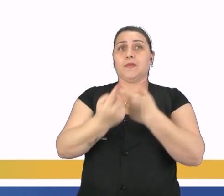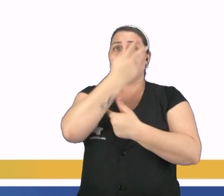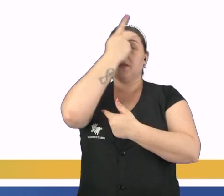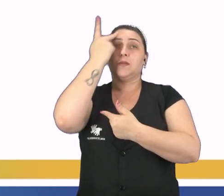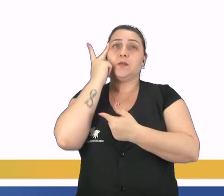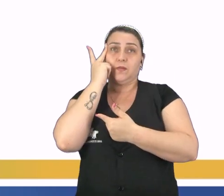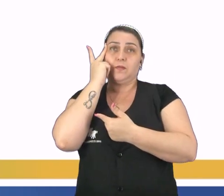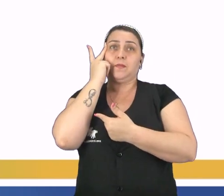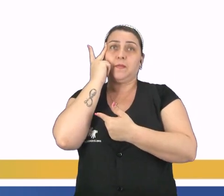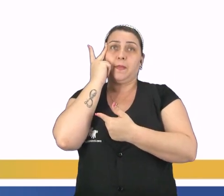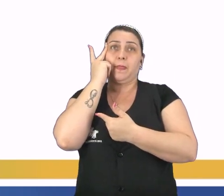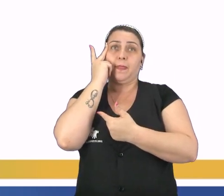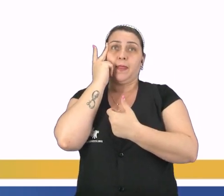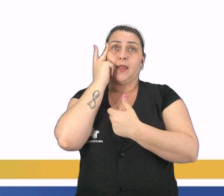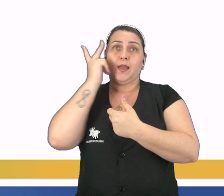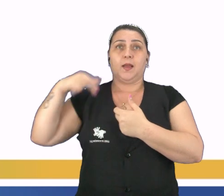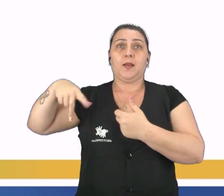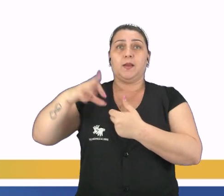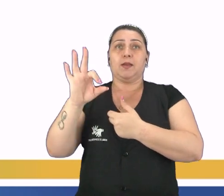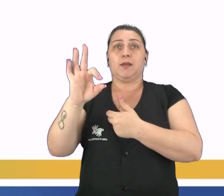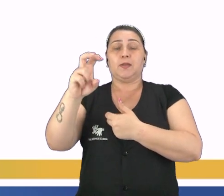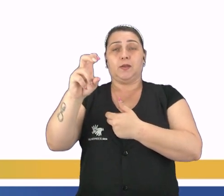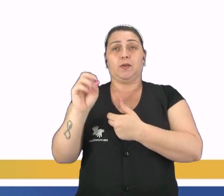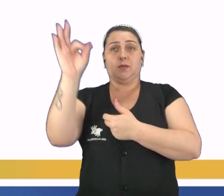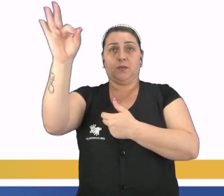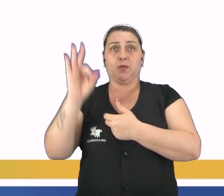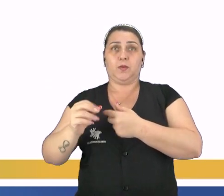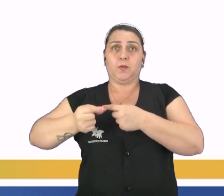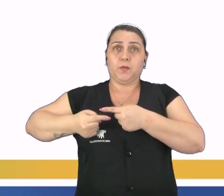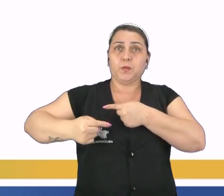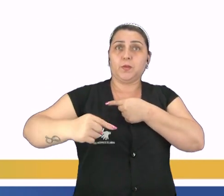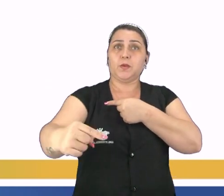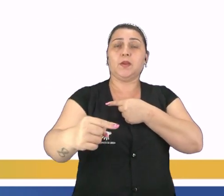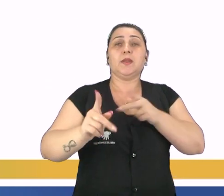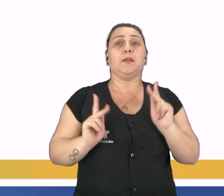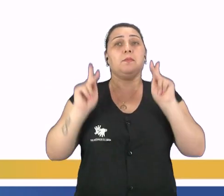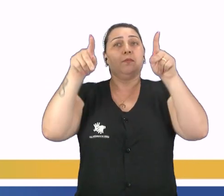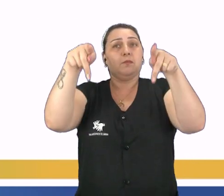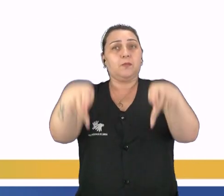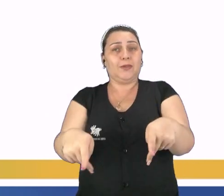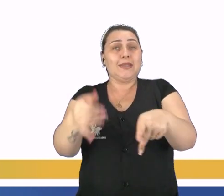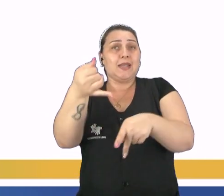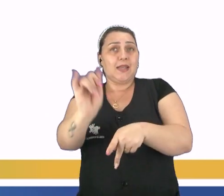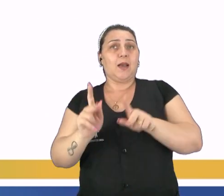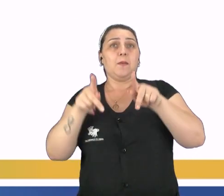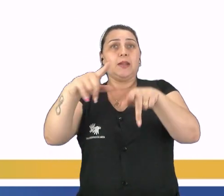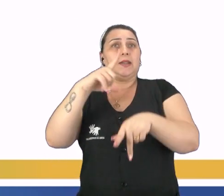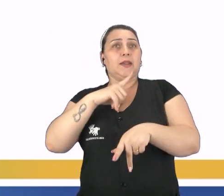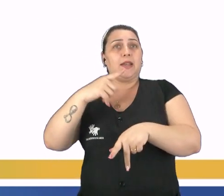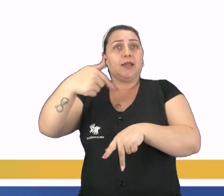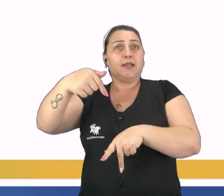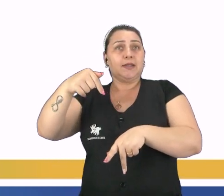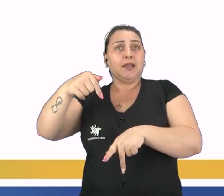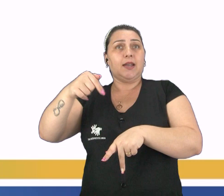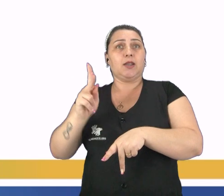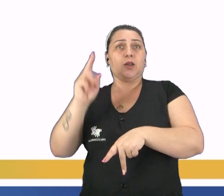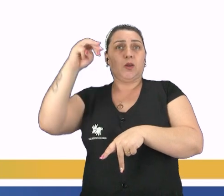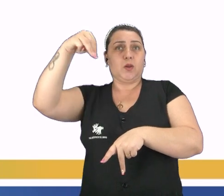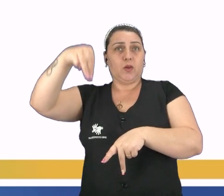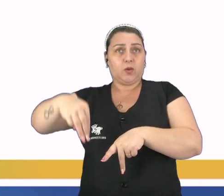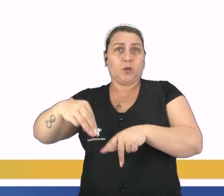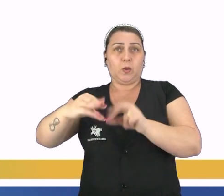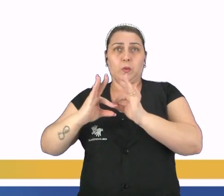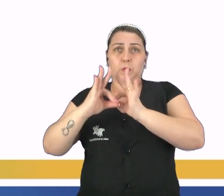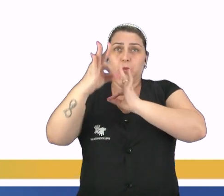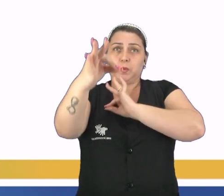2. Uma pessoa percorreu 50% do comprimento da ponte. Se a ponte possui 7 km